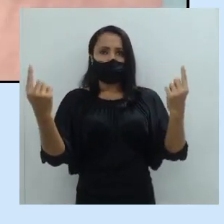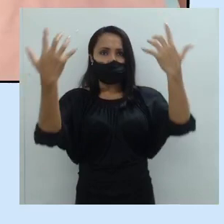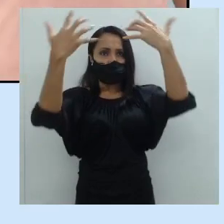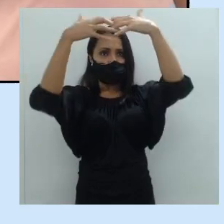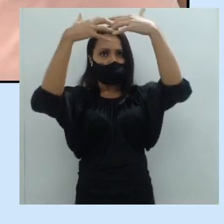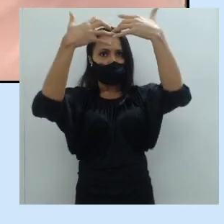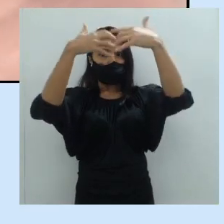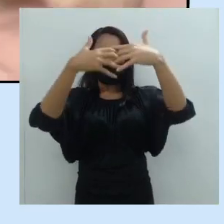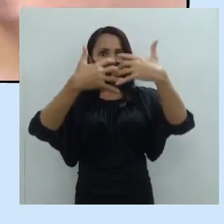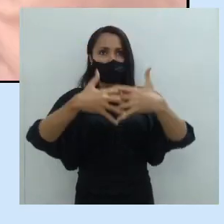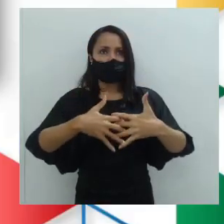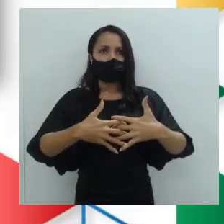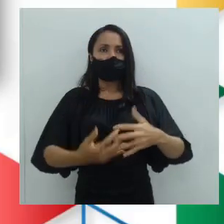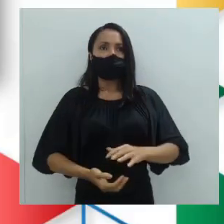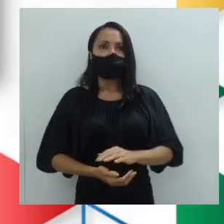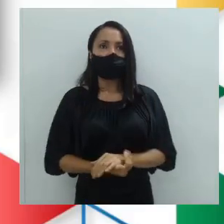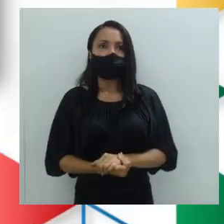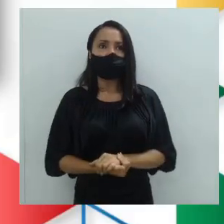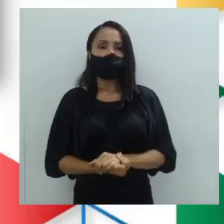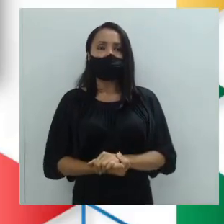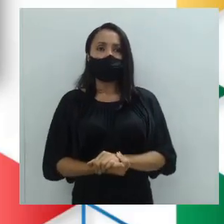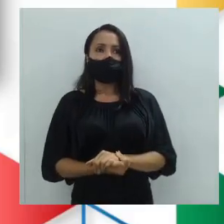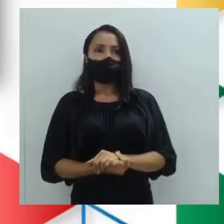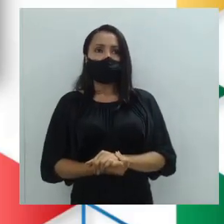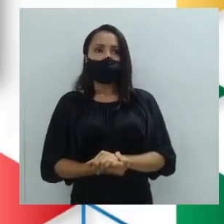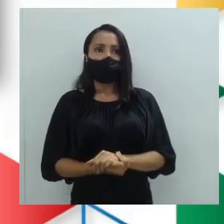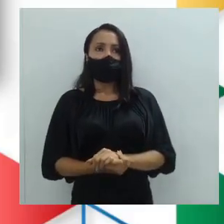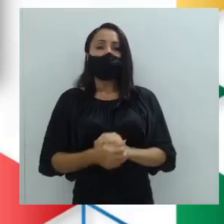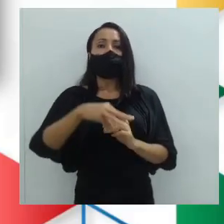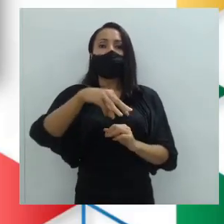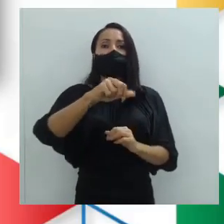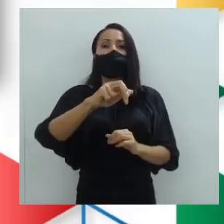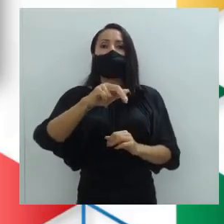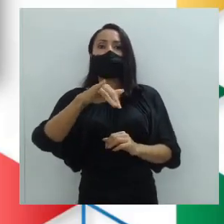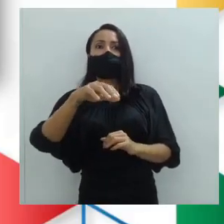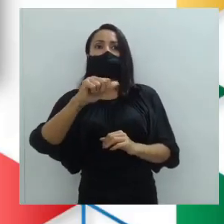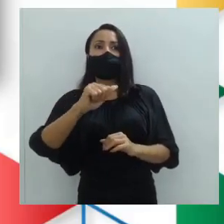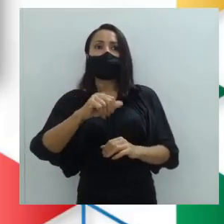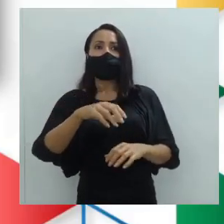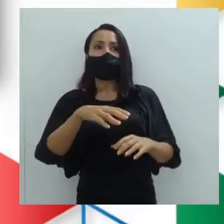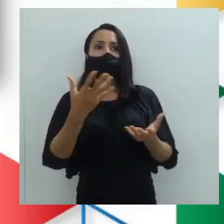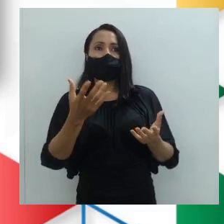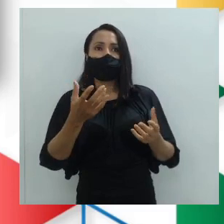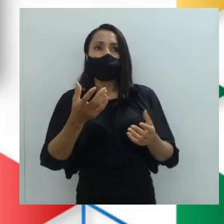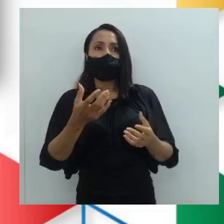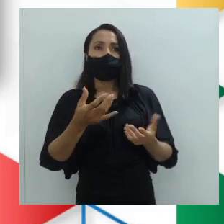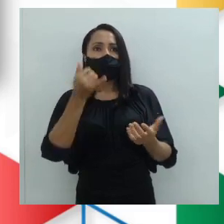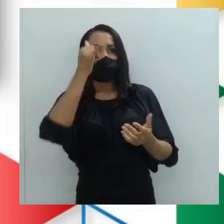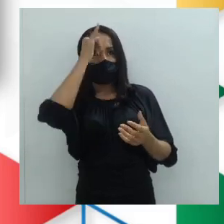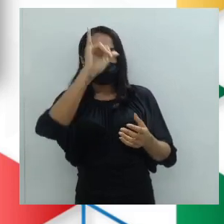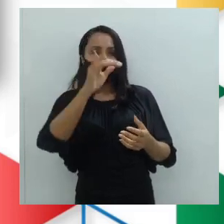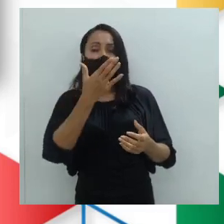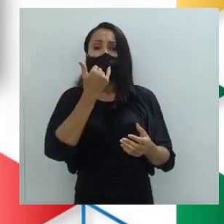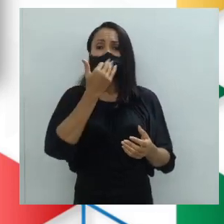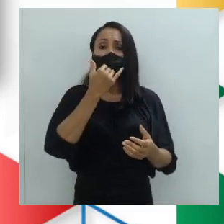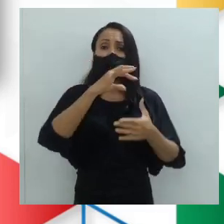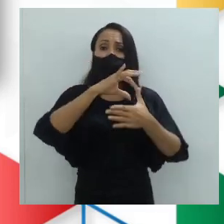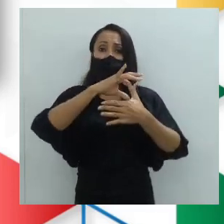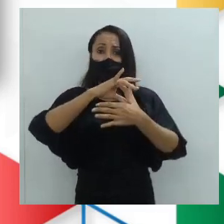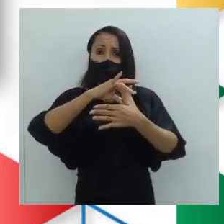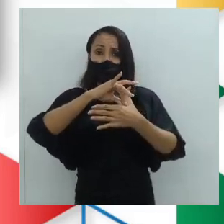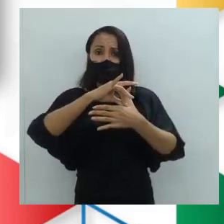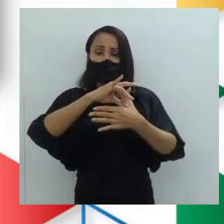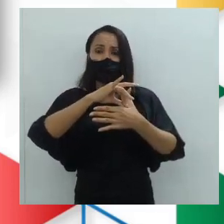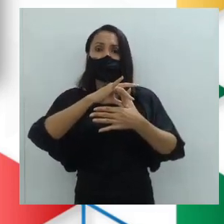certo? Olhem só mais uma vez para a tela. Aqui eu tenho, Maria deixou de comer carnes. Se eu digo Maria deixou